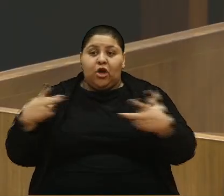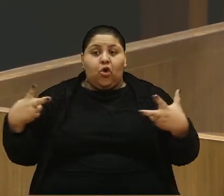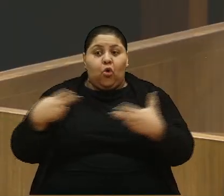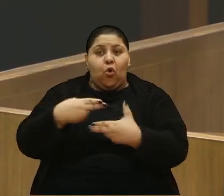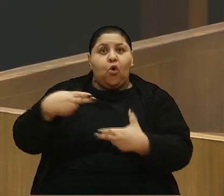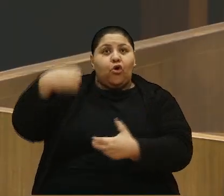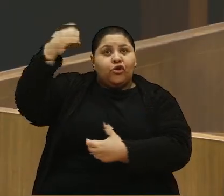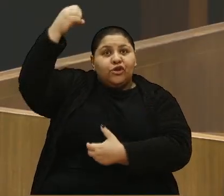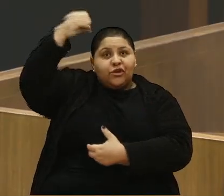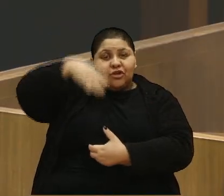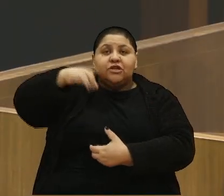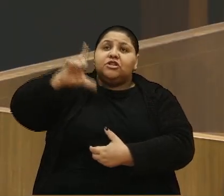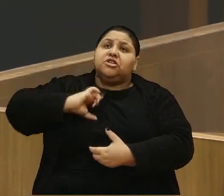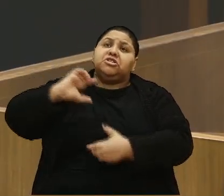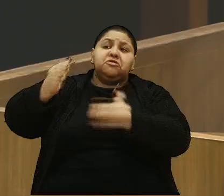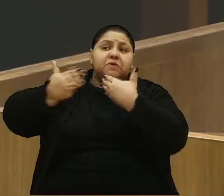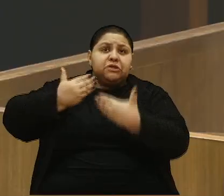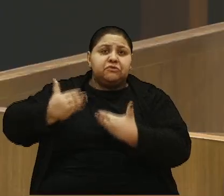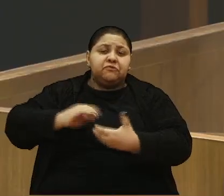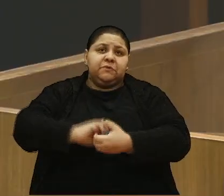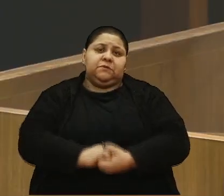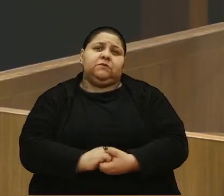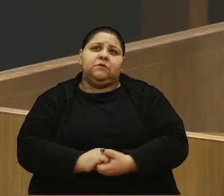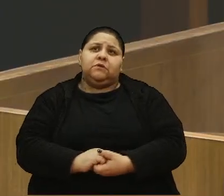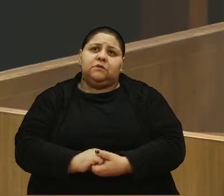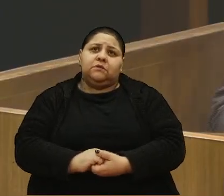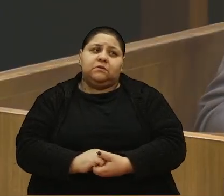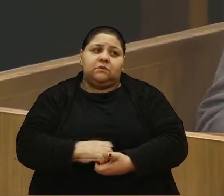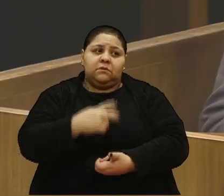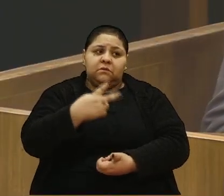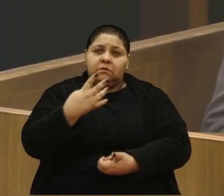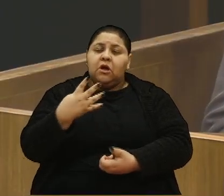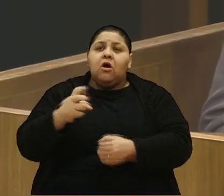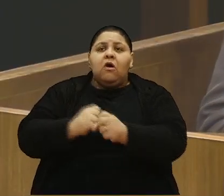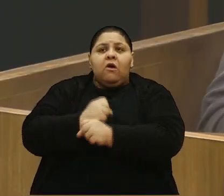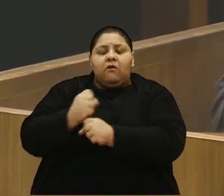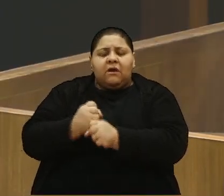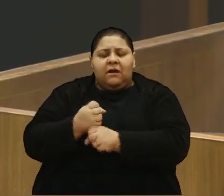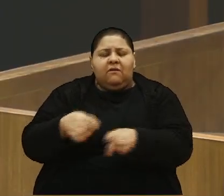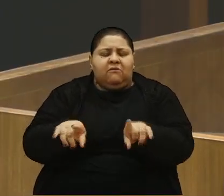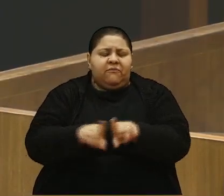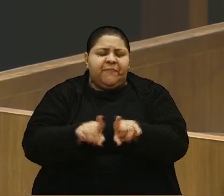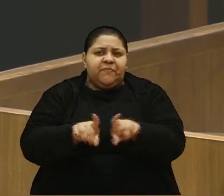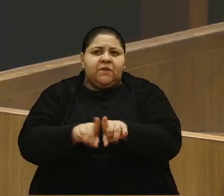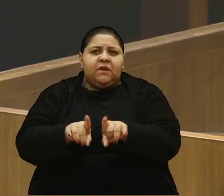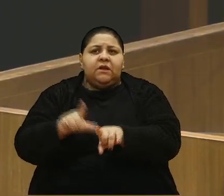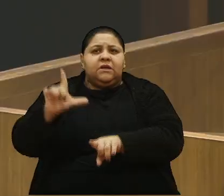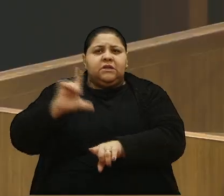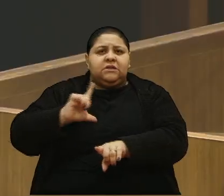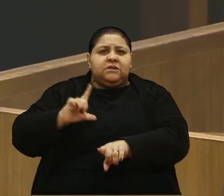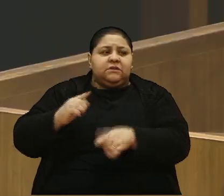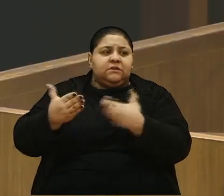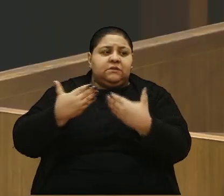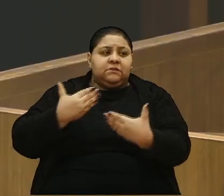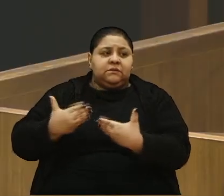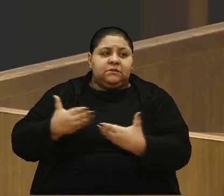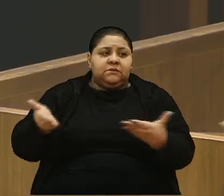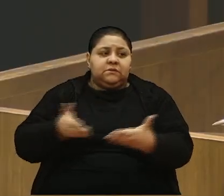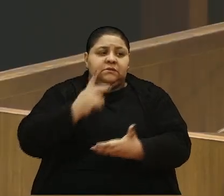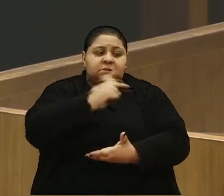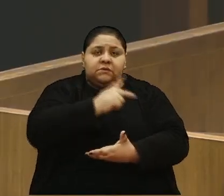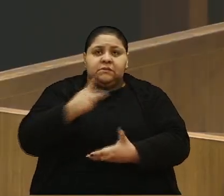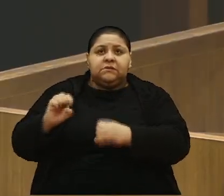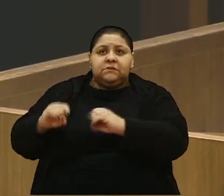Então eu tinha alguns questionamentos. É 24 anos, eu tinha meus questionamentos. Agora a PPP da